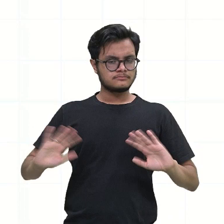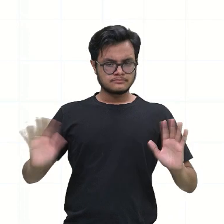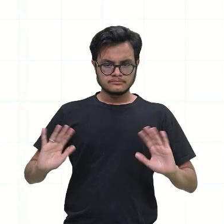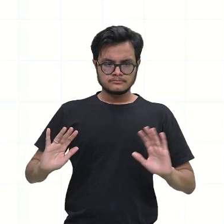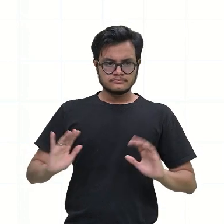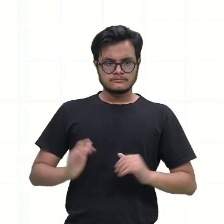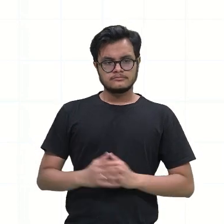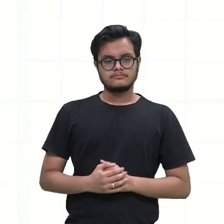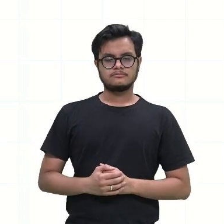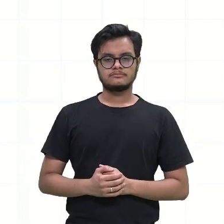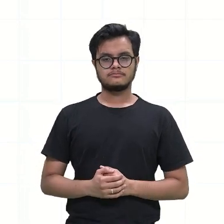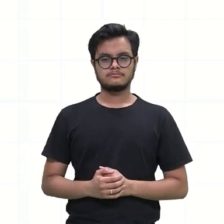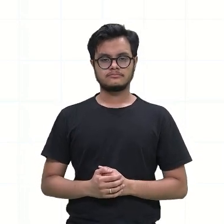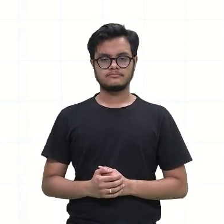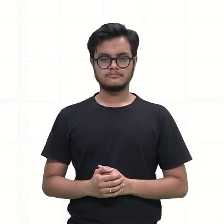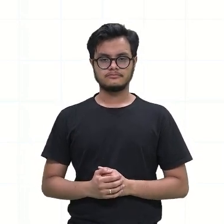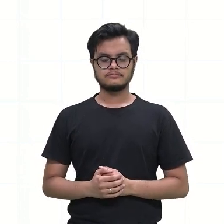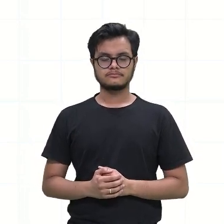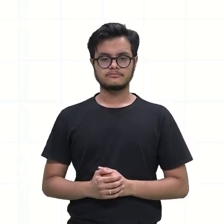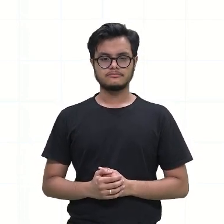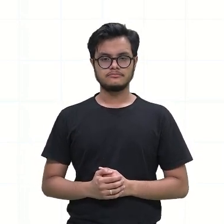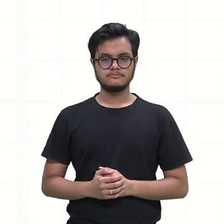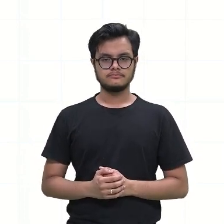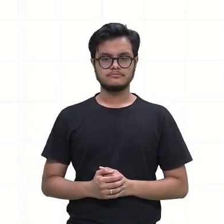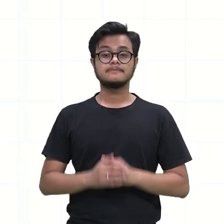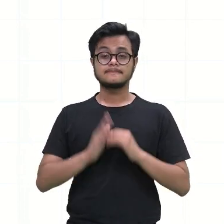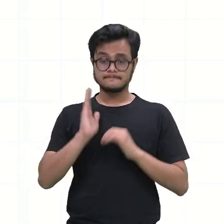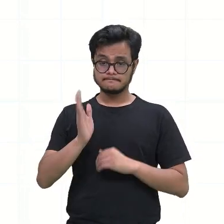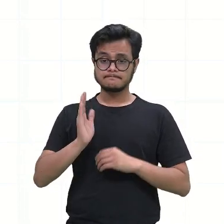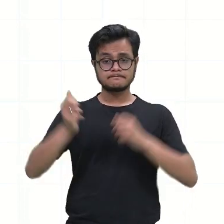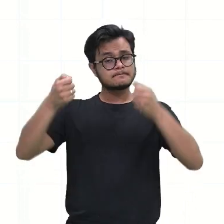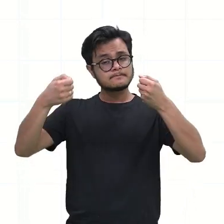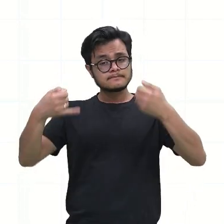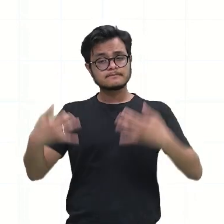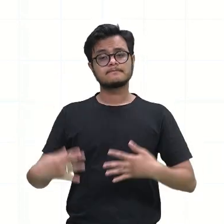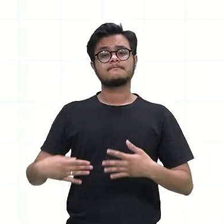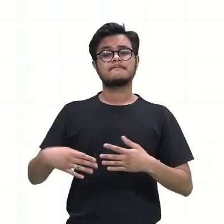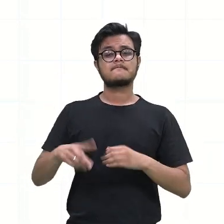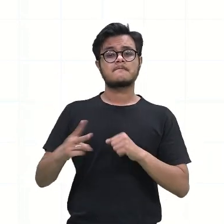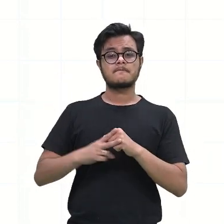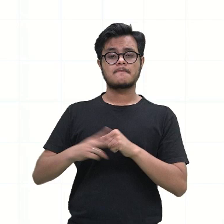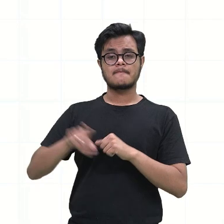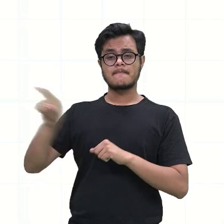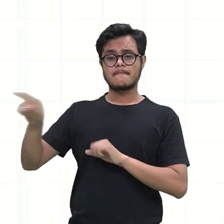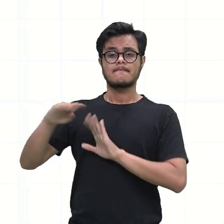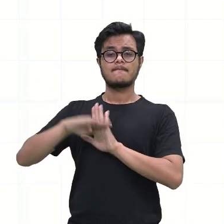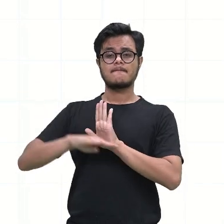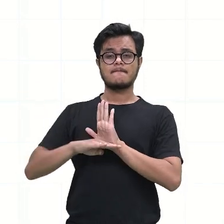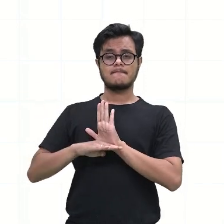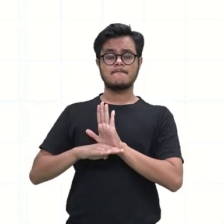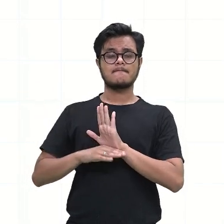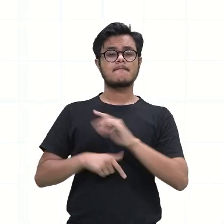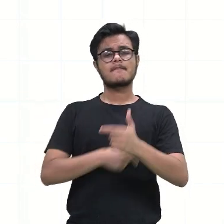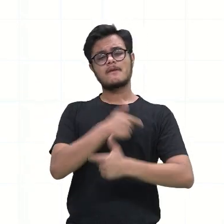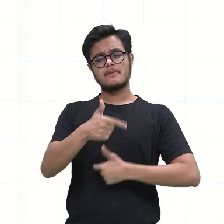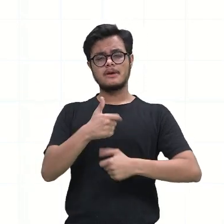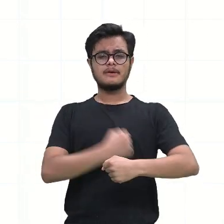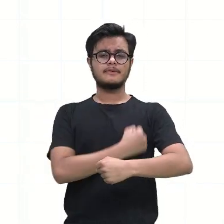flexionados no tempo. Então temos aqui, olha só, falamos ainda há pouco a respeito desses verbos